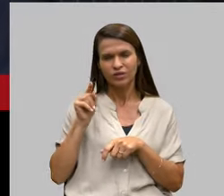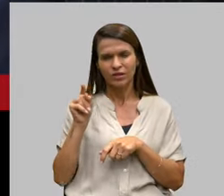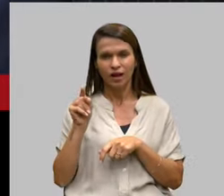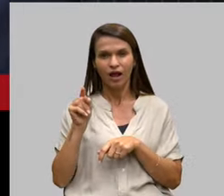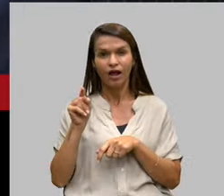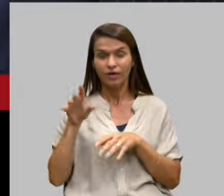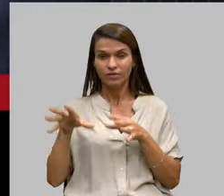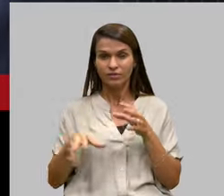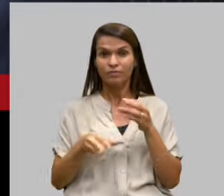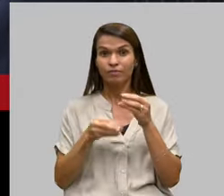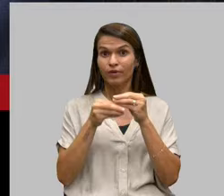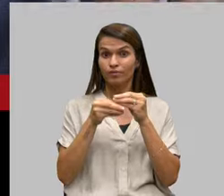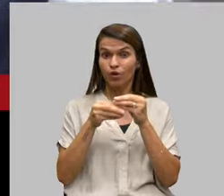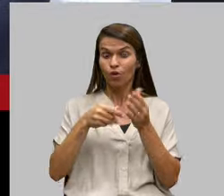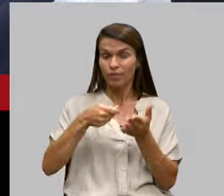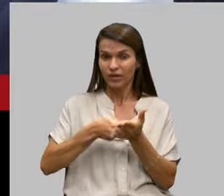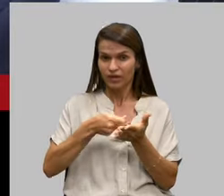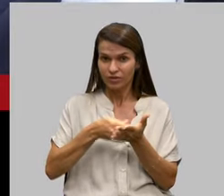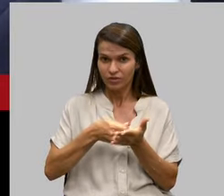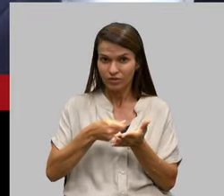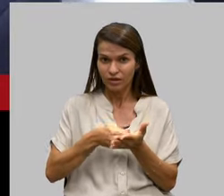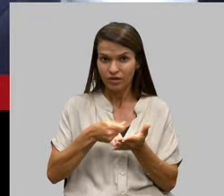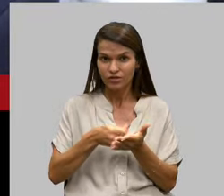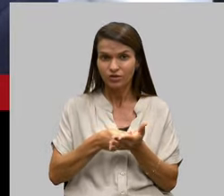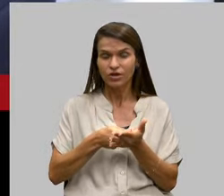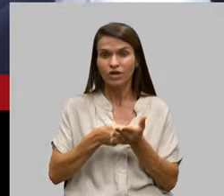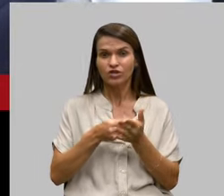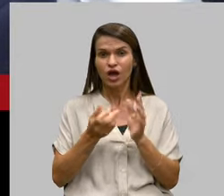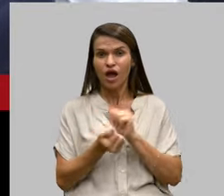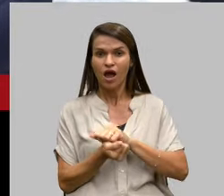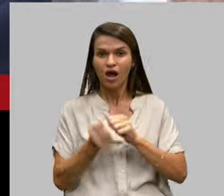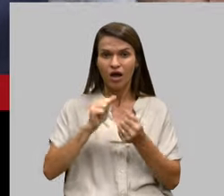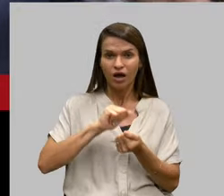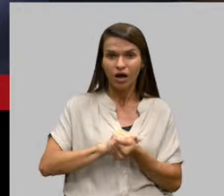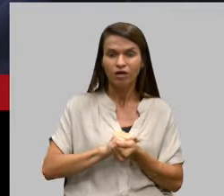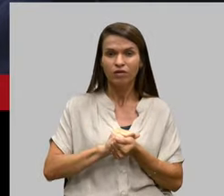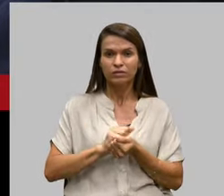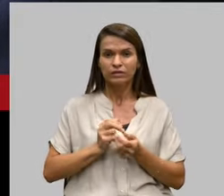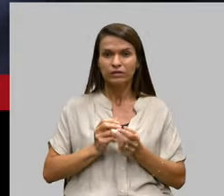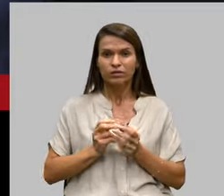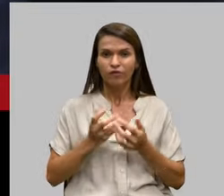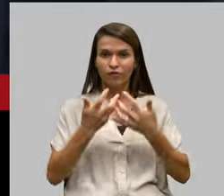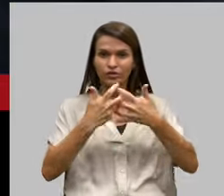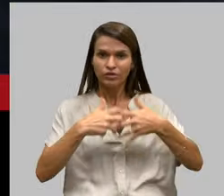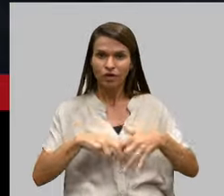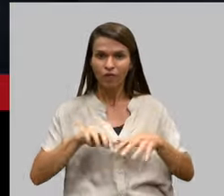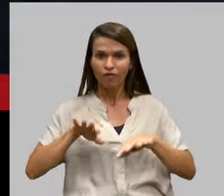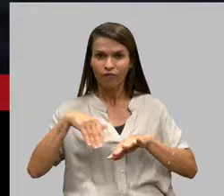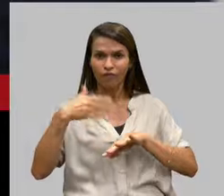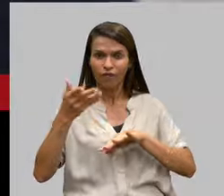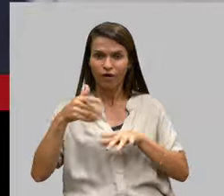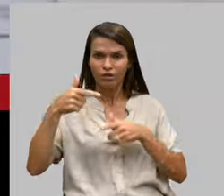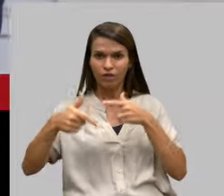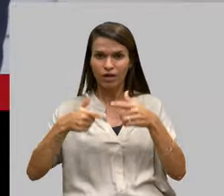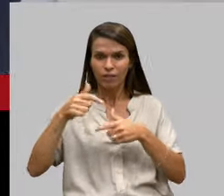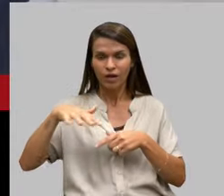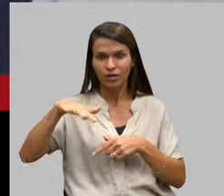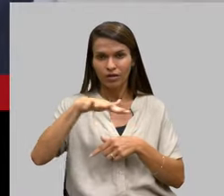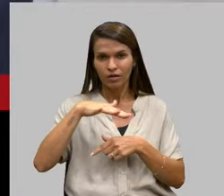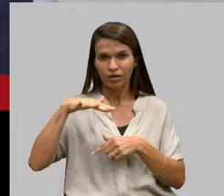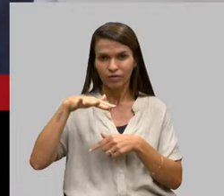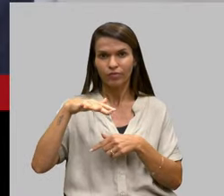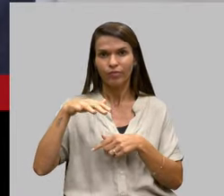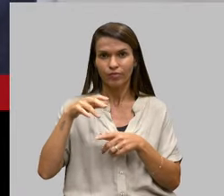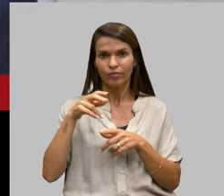implementam uma obrigatoriedade de readaptação funcional fora do ambiente de risco daquela pessoa por meio de